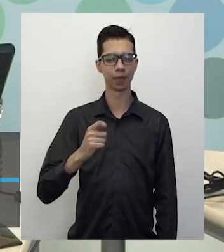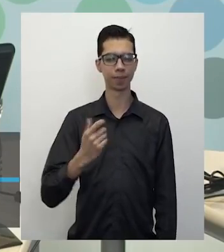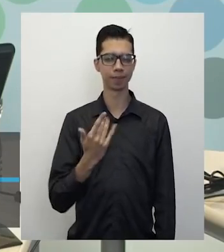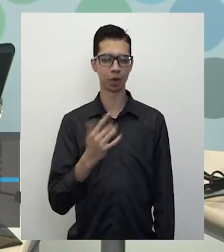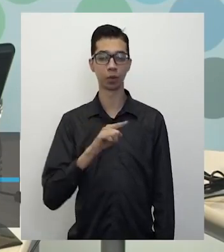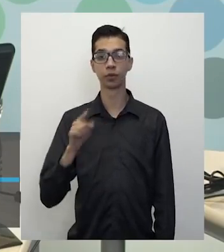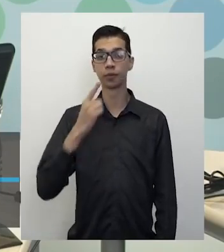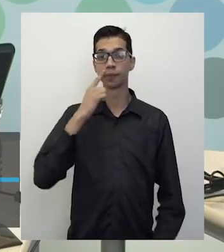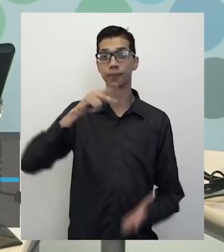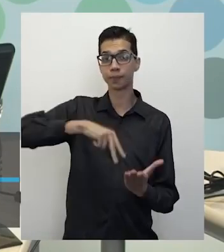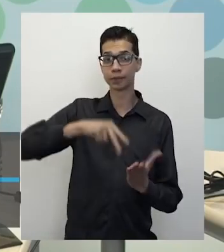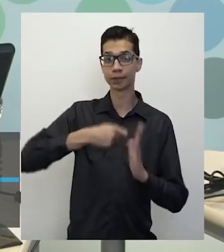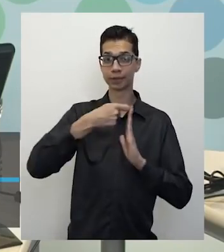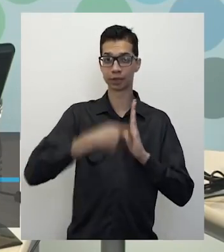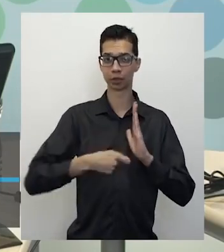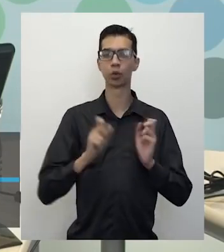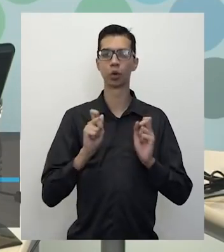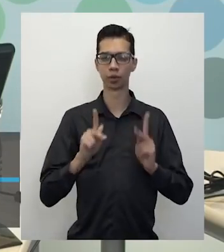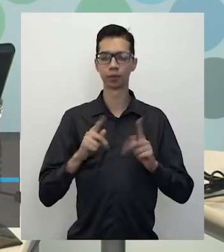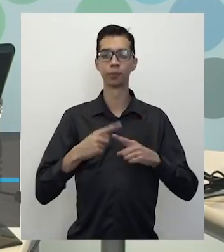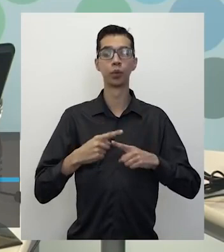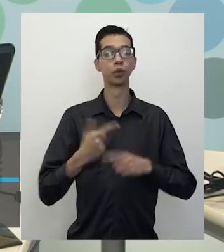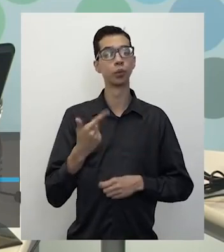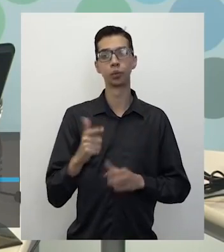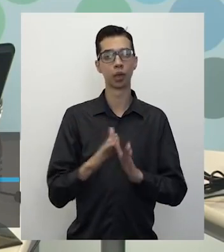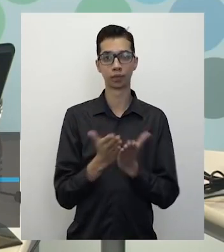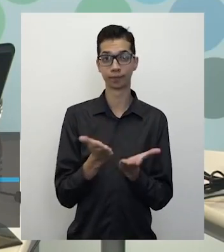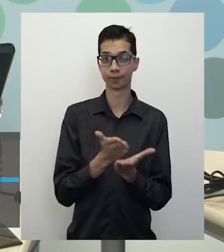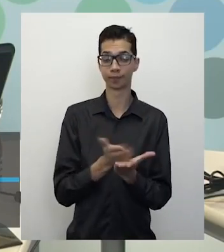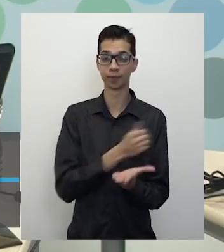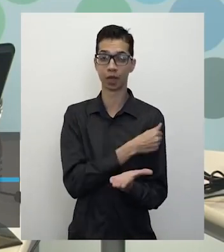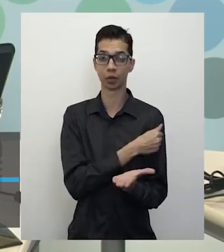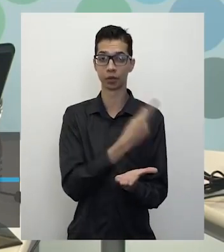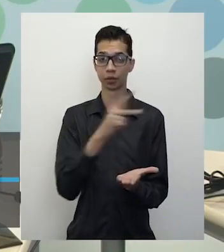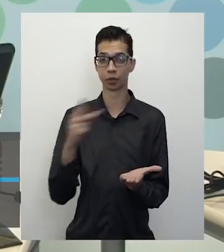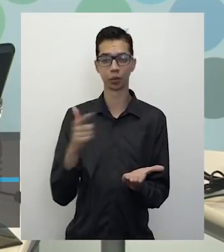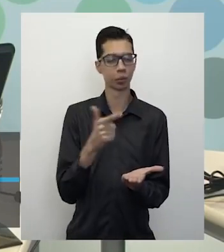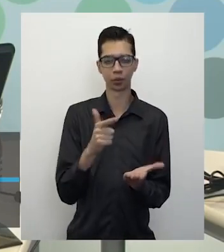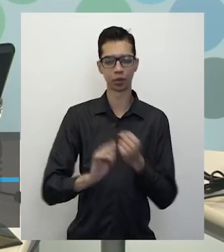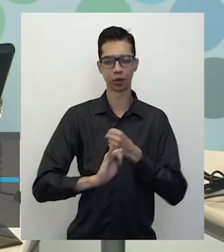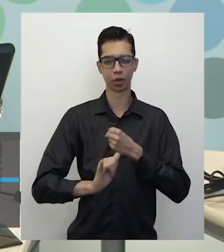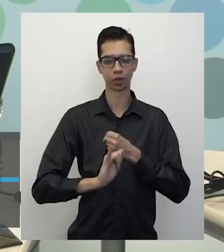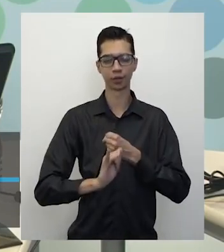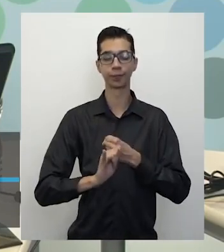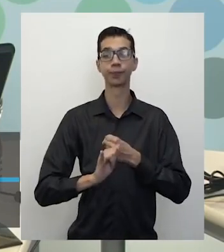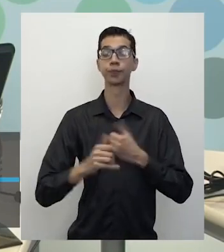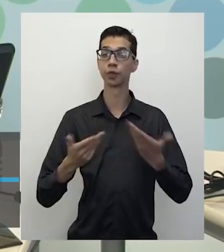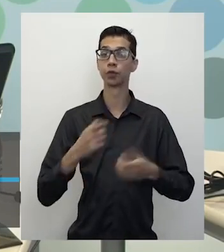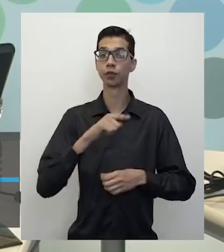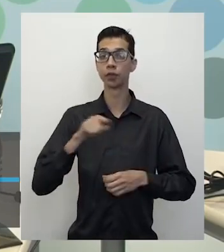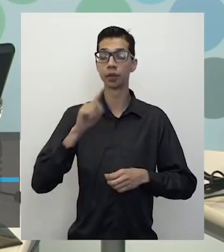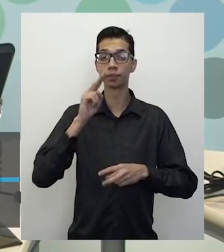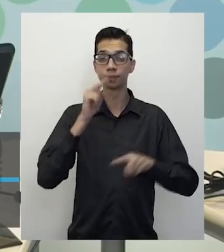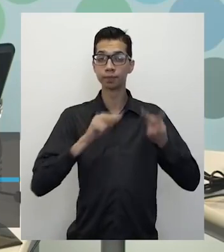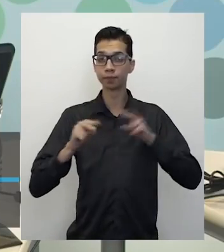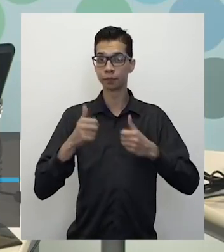acompanhar a leitura com o texto, tá bom? Porque já que não tem no caderno do aluno, vocês não têm essa crônica no caderno do aluno, vocês vão acompanhando, certo?